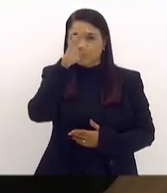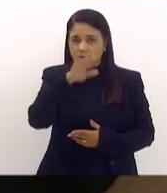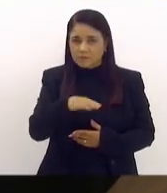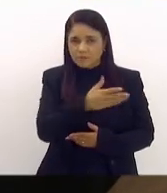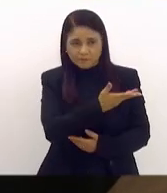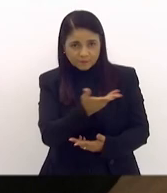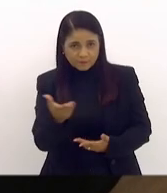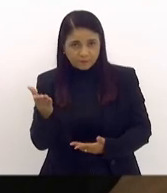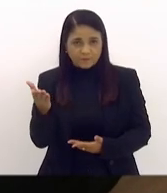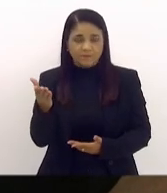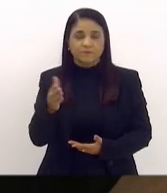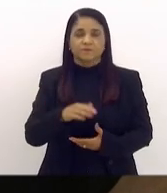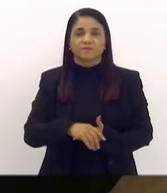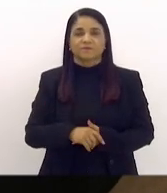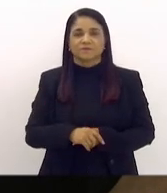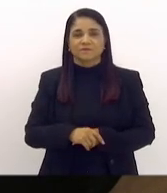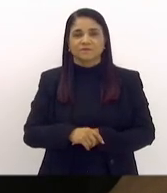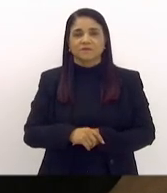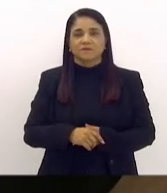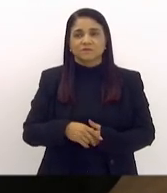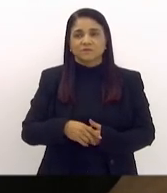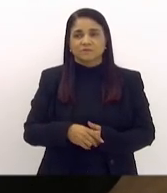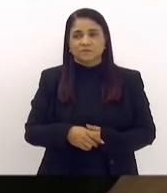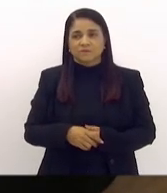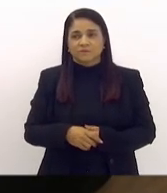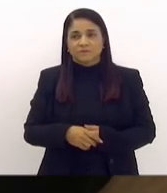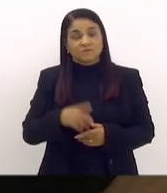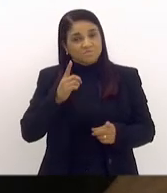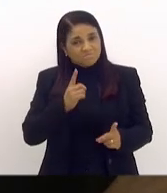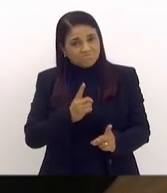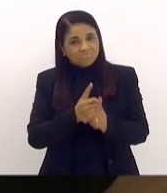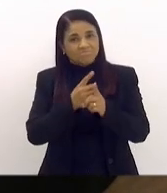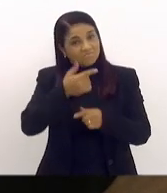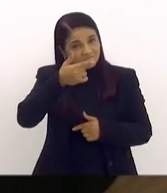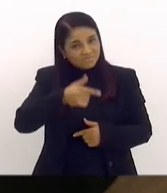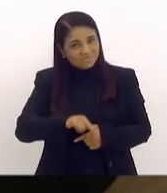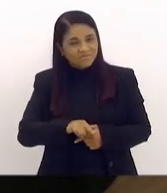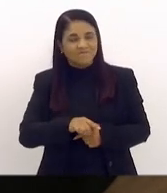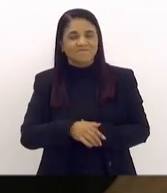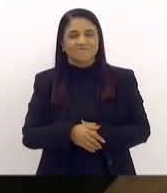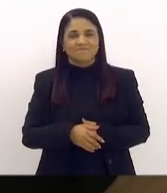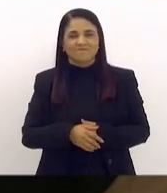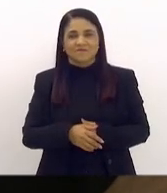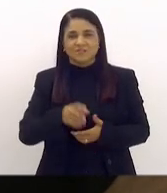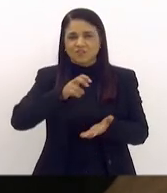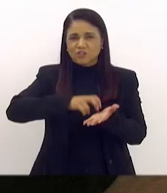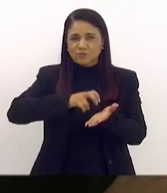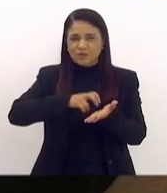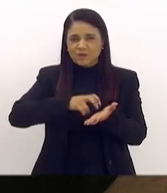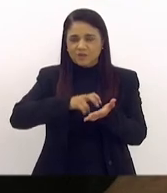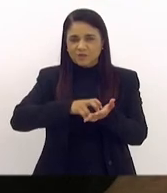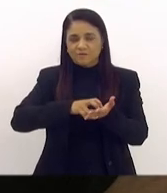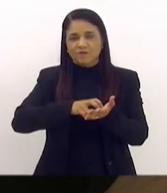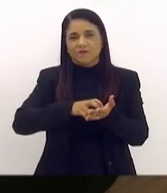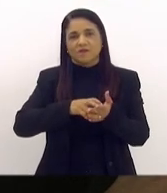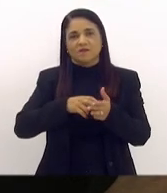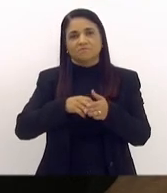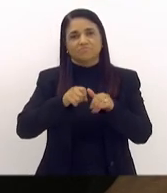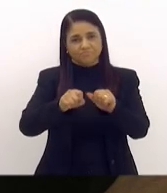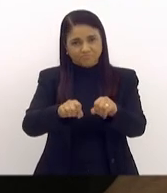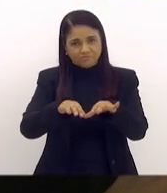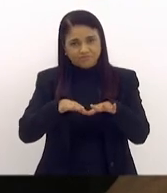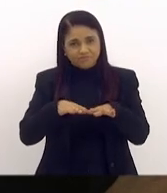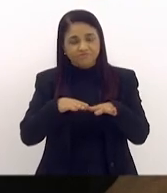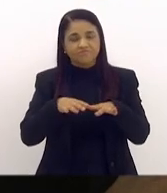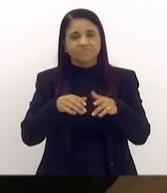a todos mais uma vez nos encontrando para hoje de manhã foi a frente parlamentar né de